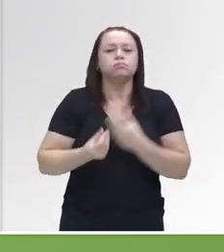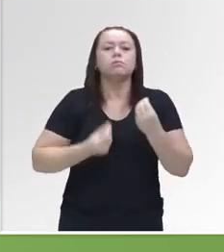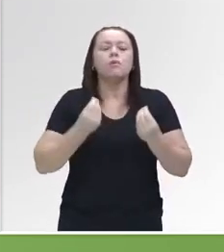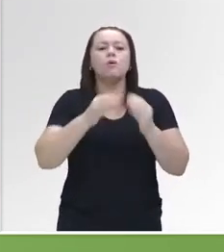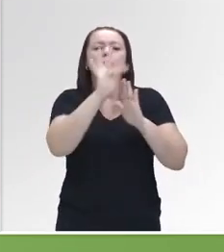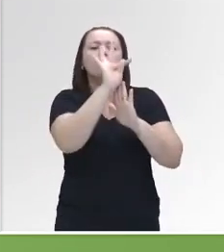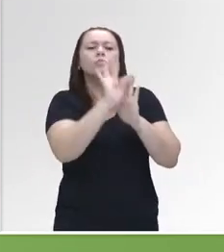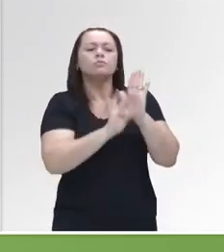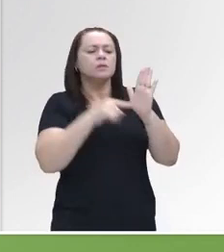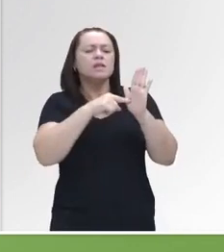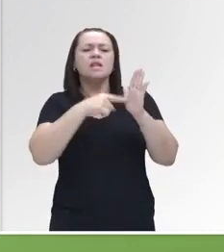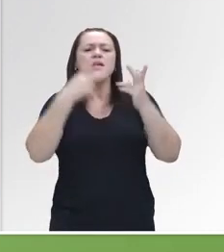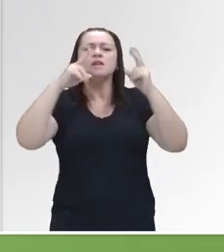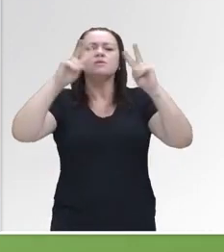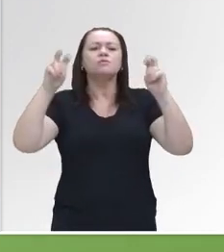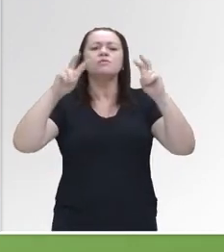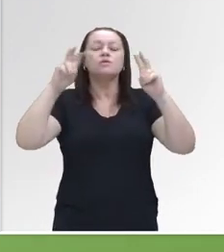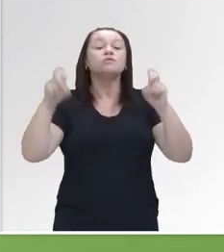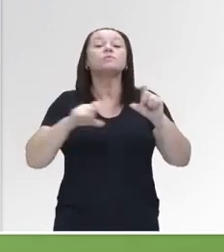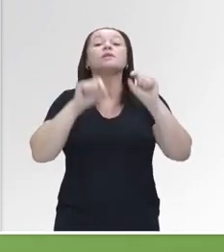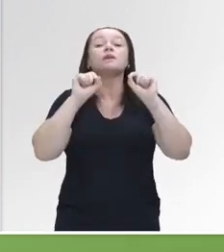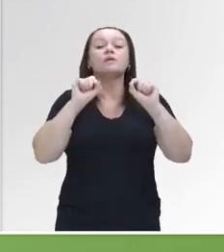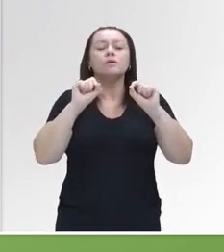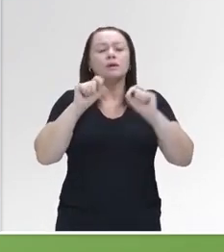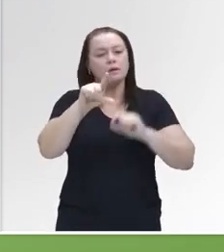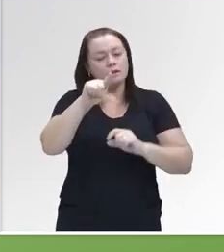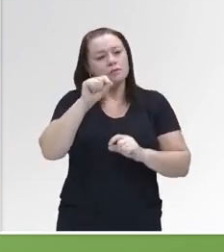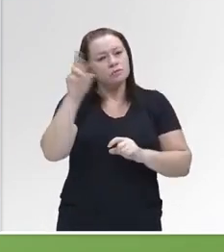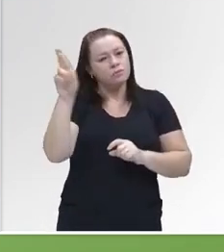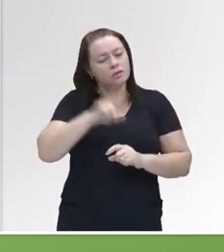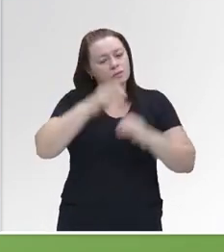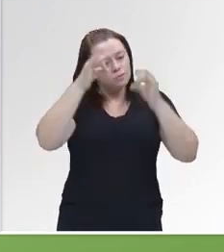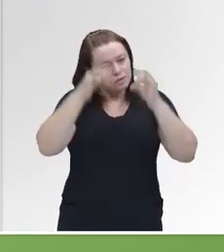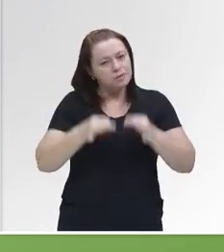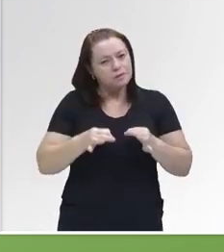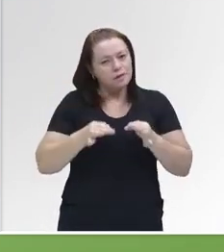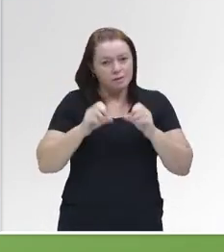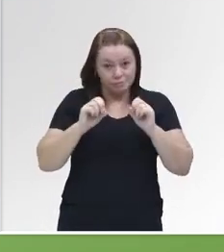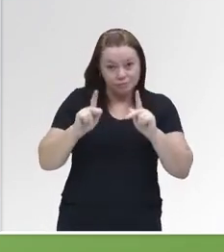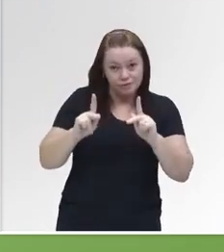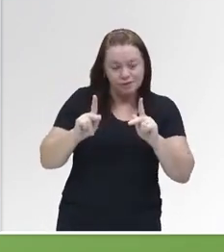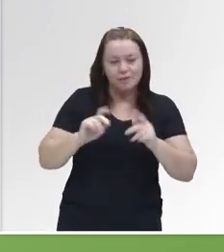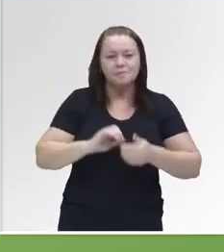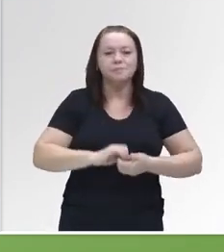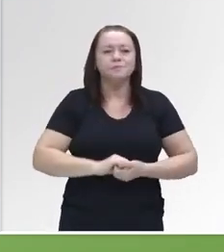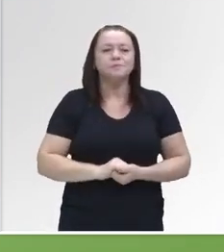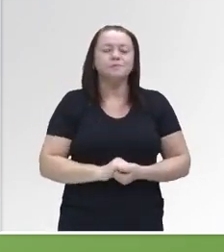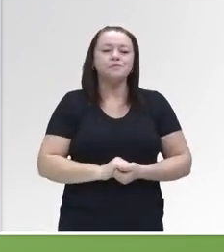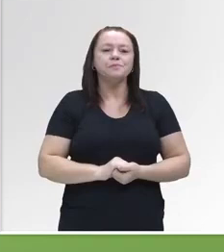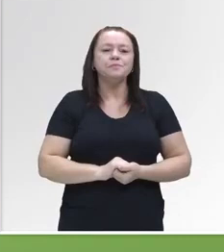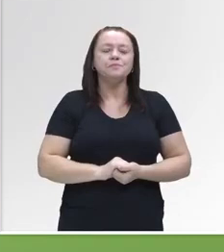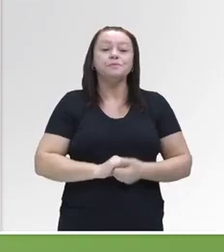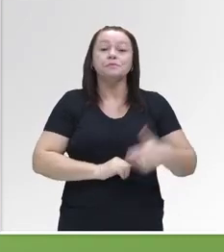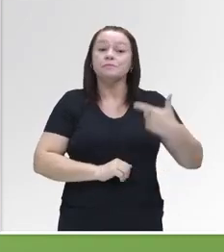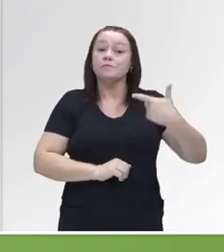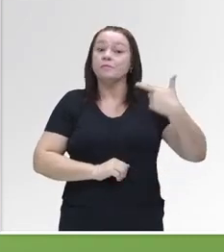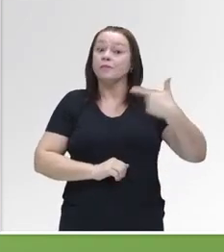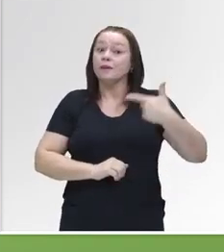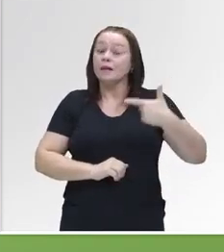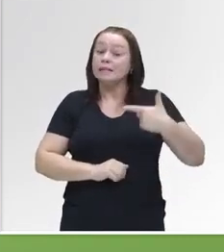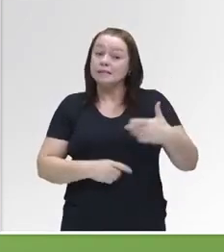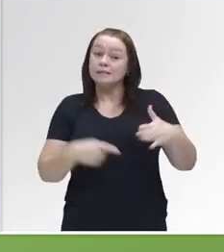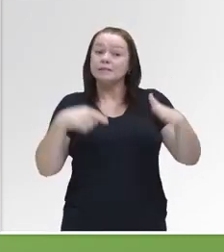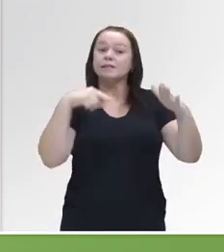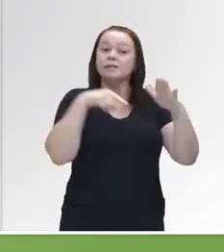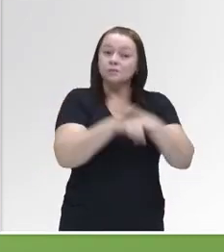quê, crianças? Marquem a questão correta, tudo bem? Segunda questão que eu trouxe para